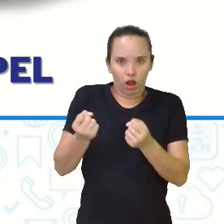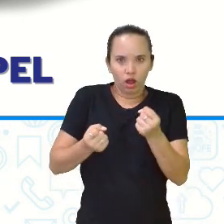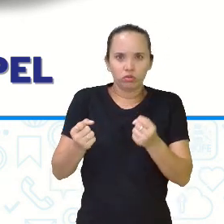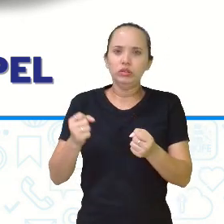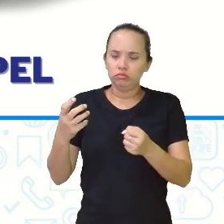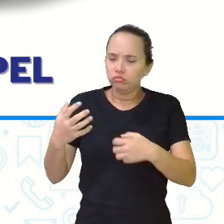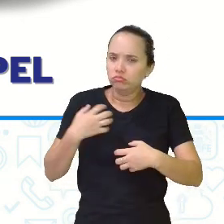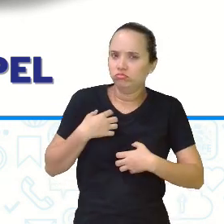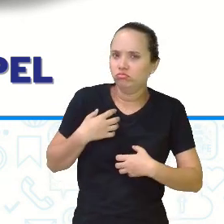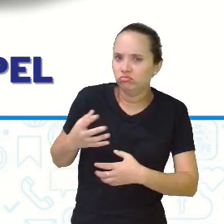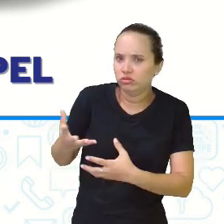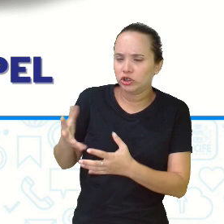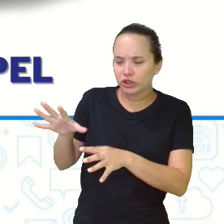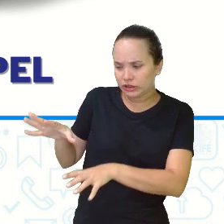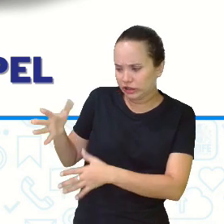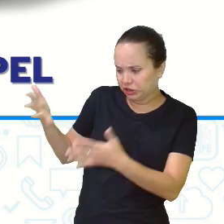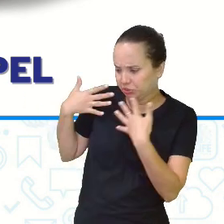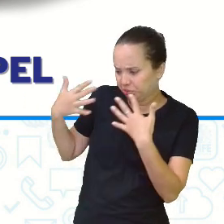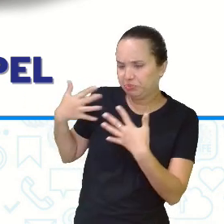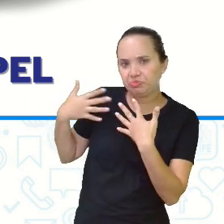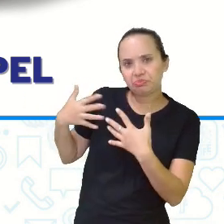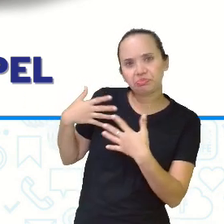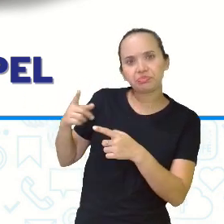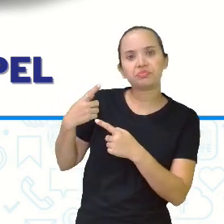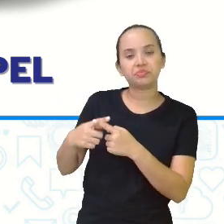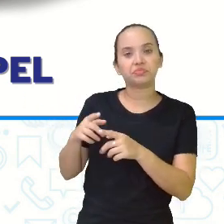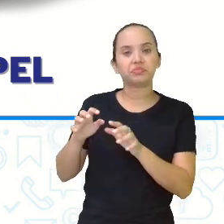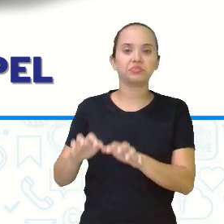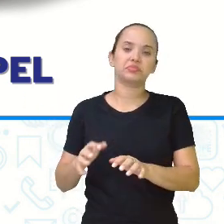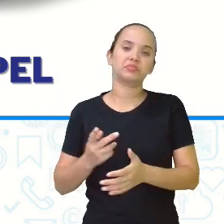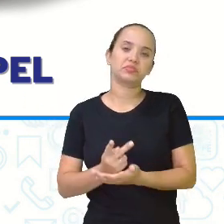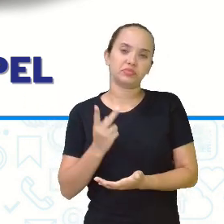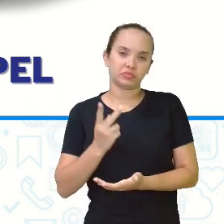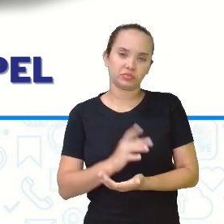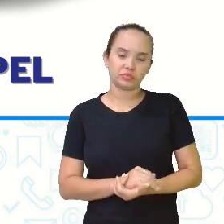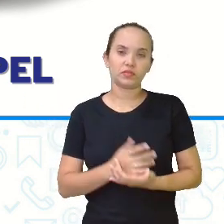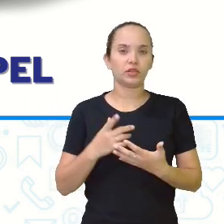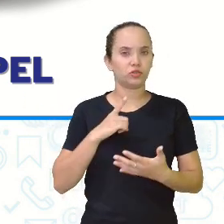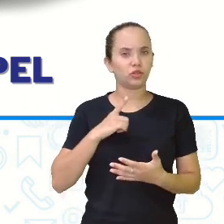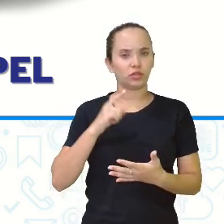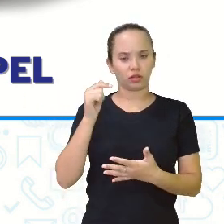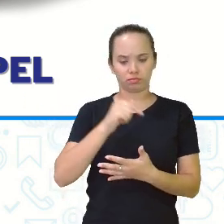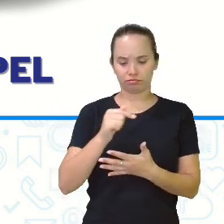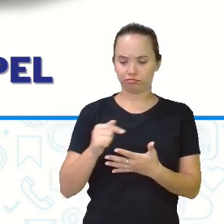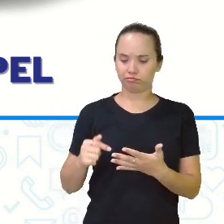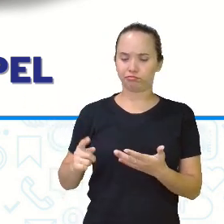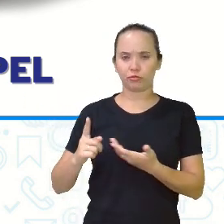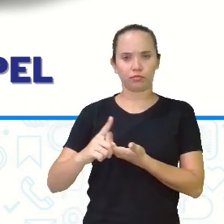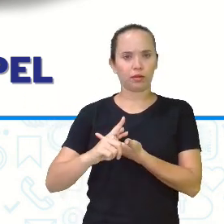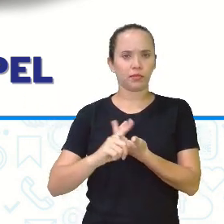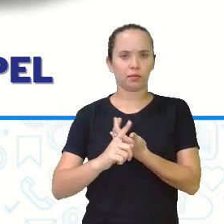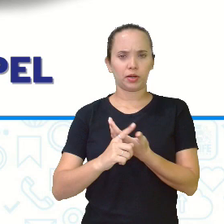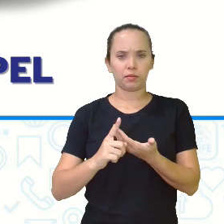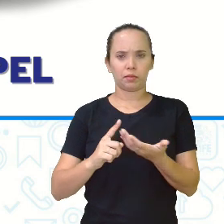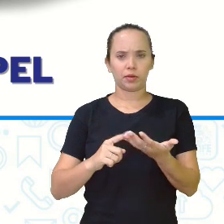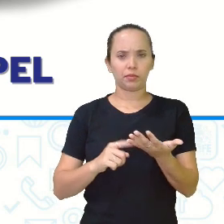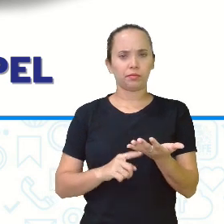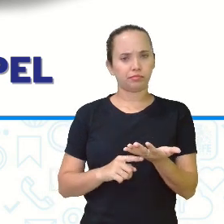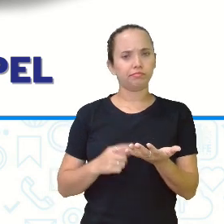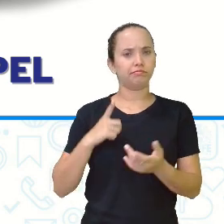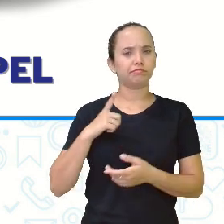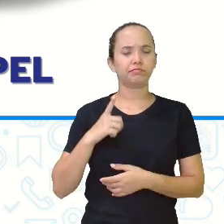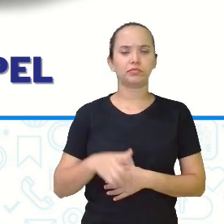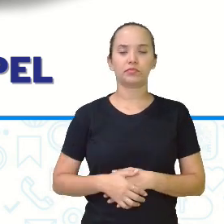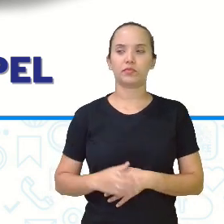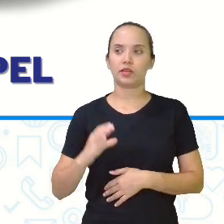calor, processo de combustão acontecendo, liberando calor. E aí nós temos diversos combustíveis. Carvão é um combustível